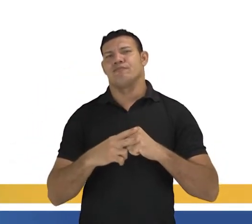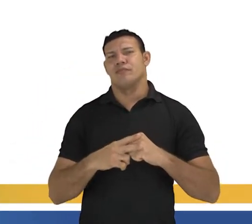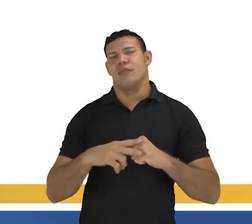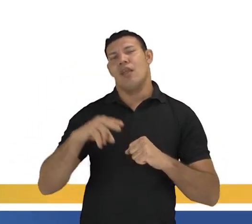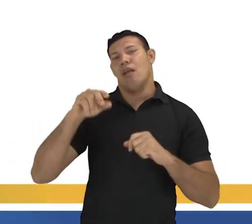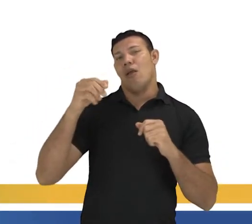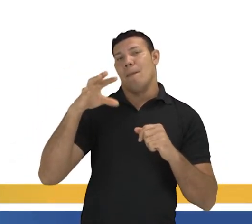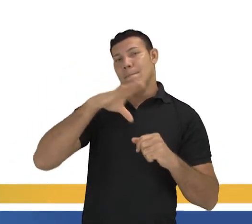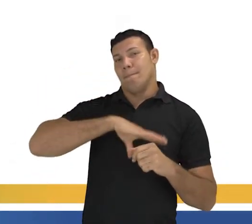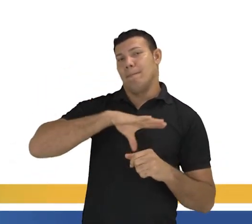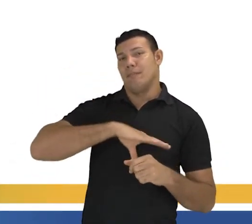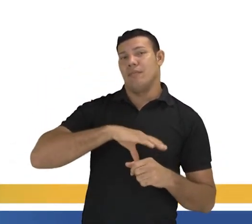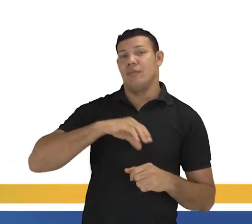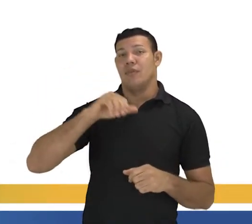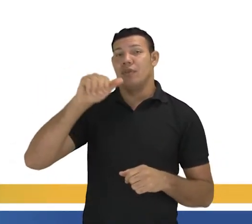indo.